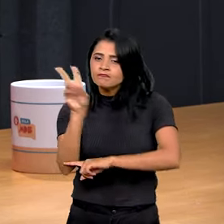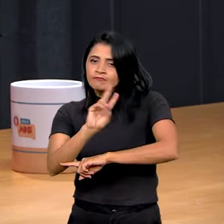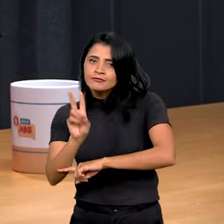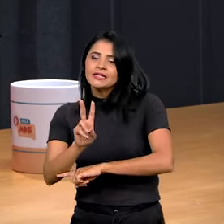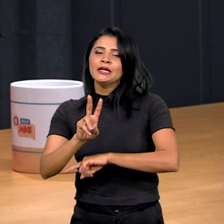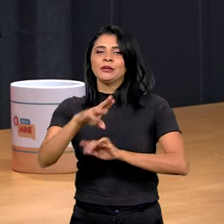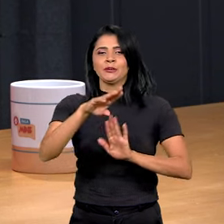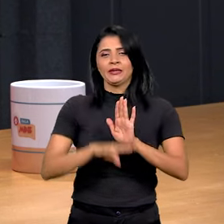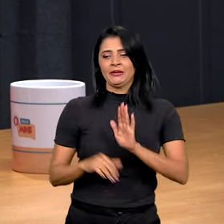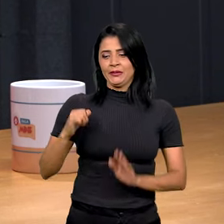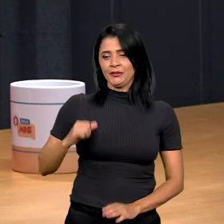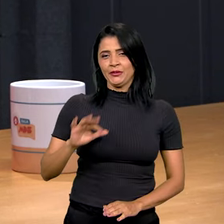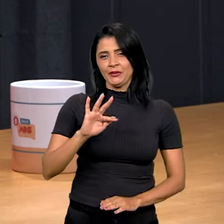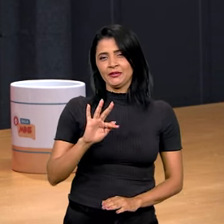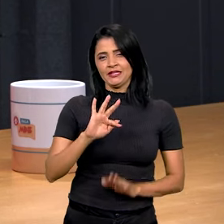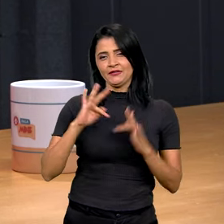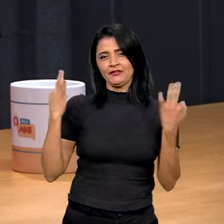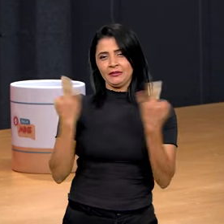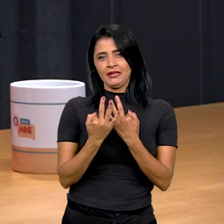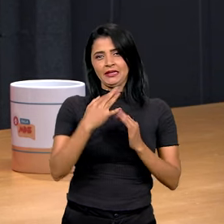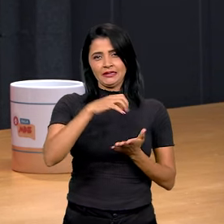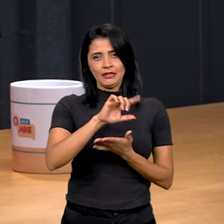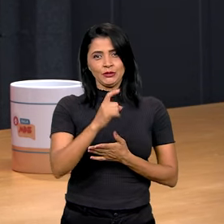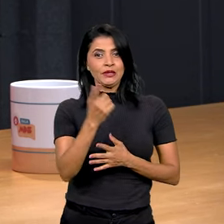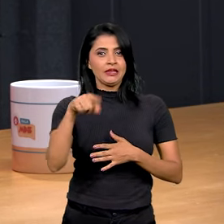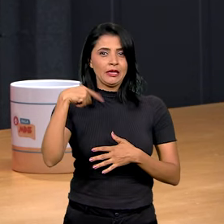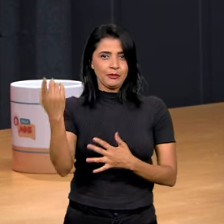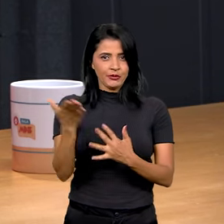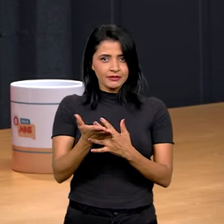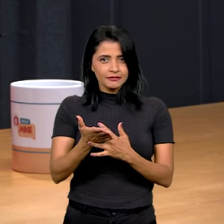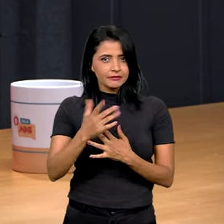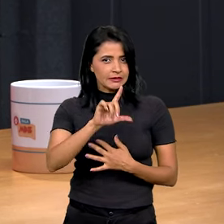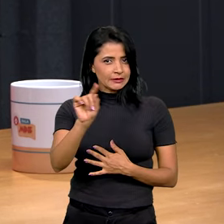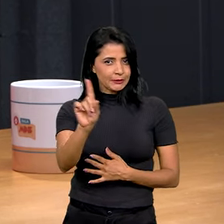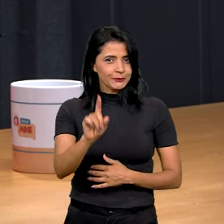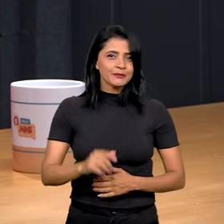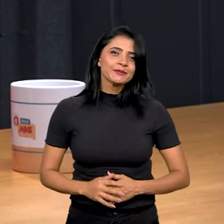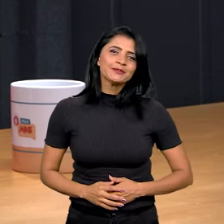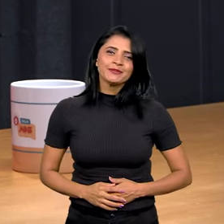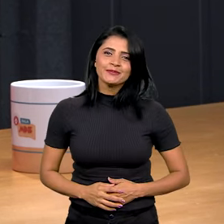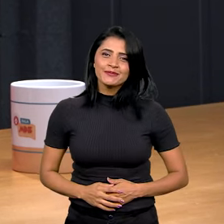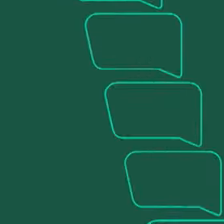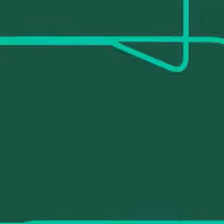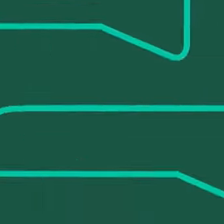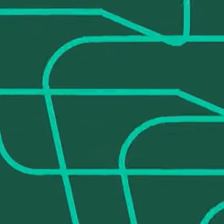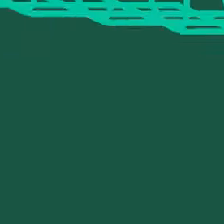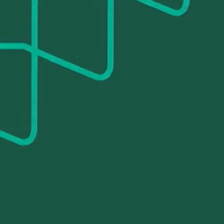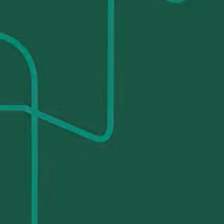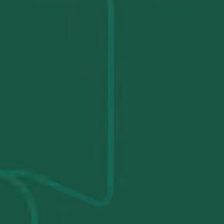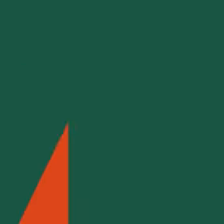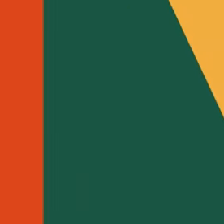fiscalização do programa Bolsa Família e do cadastro único depois do intervalo não saiam